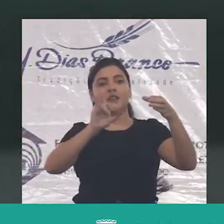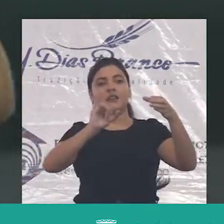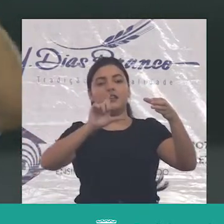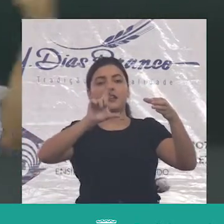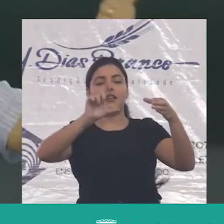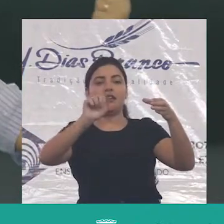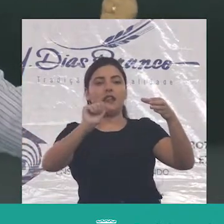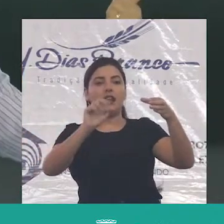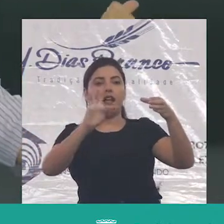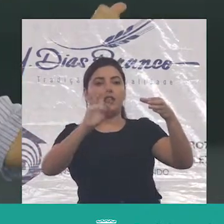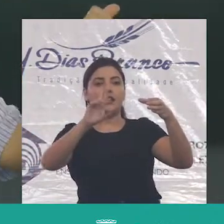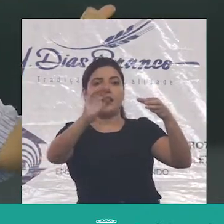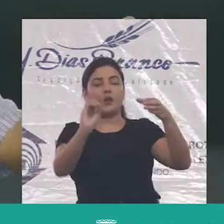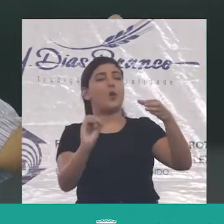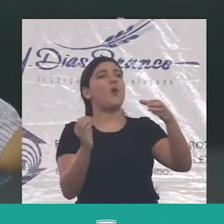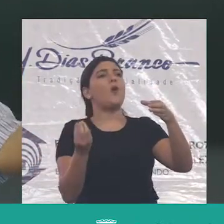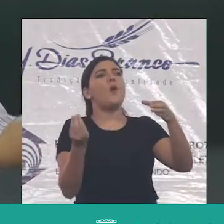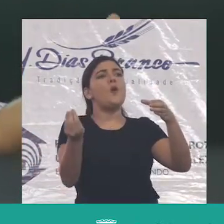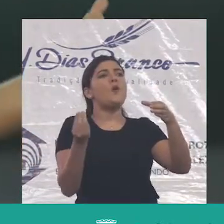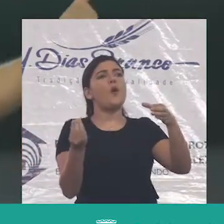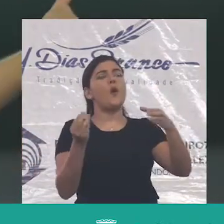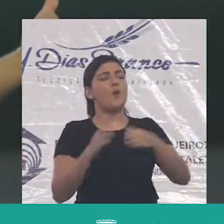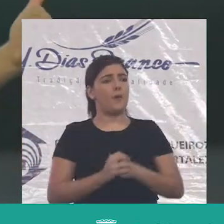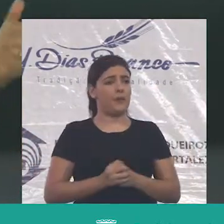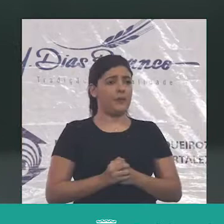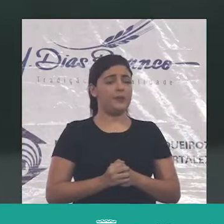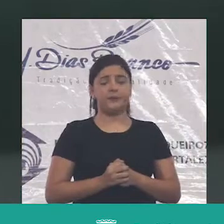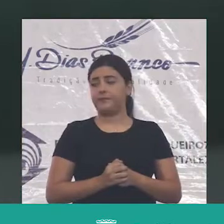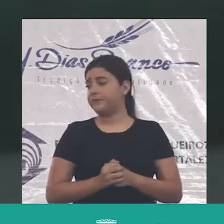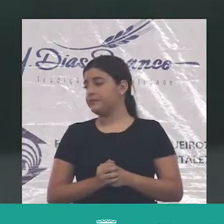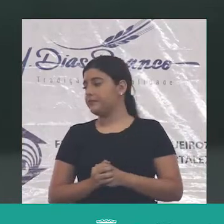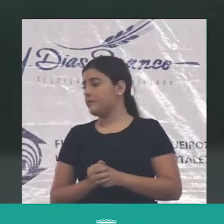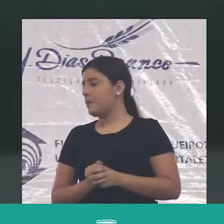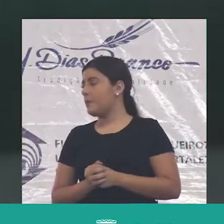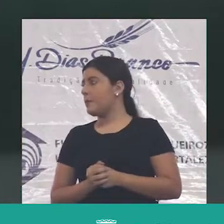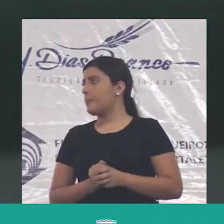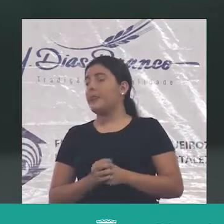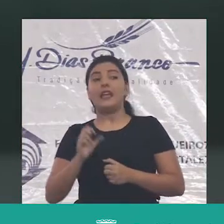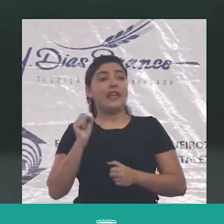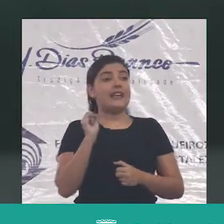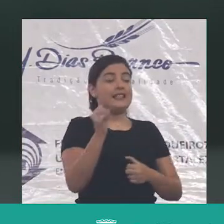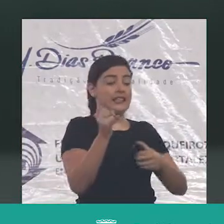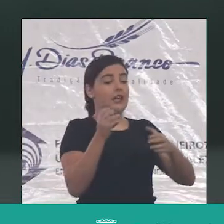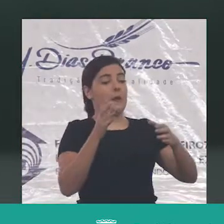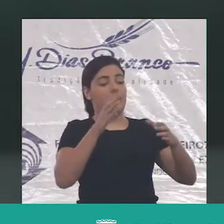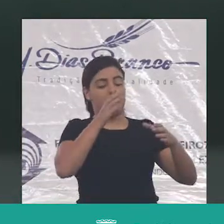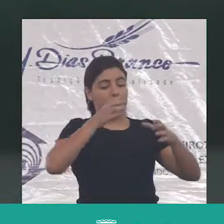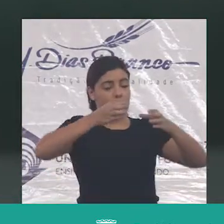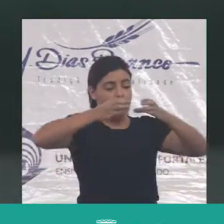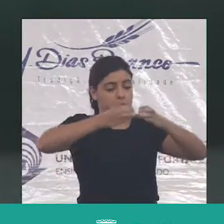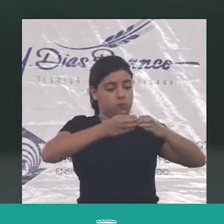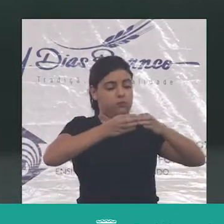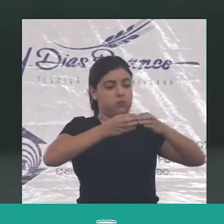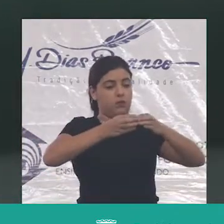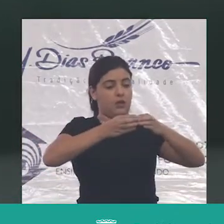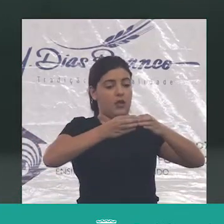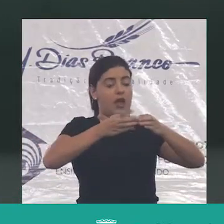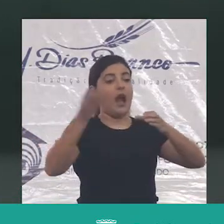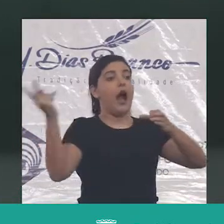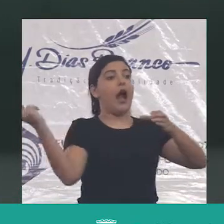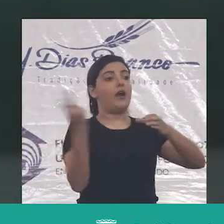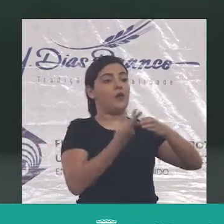O cilindro vai ser chamado de cilindro equilátero quando esse corte no bolo gerar um